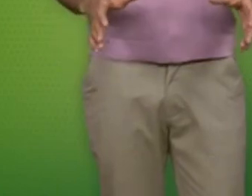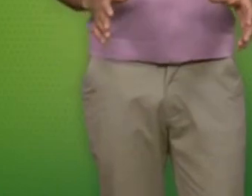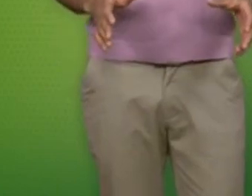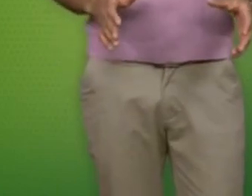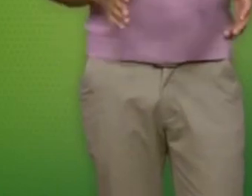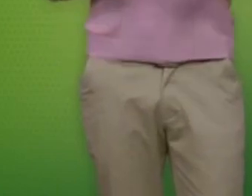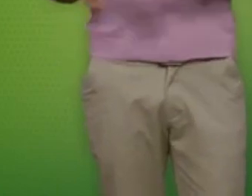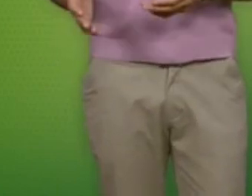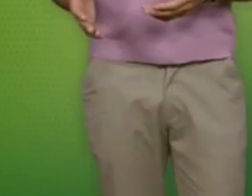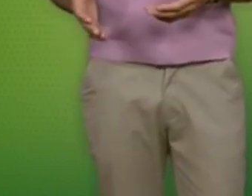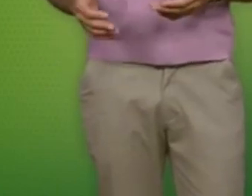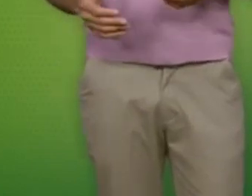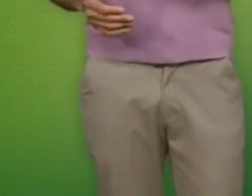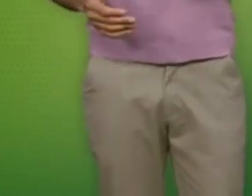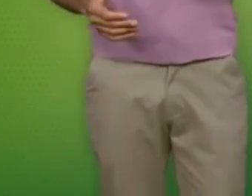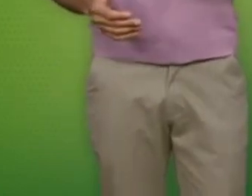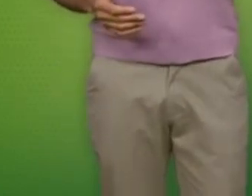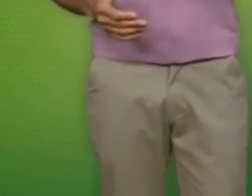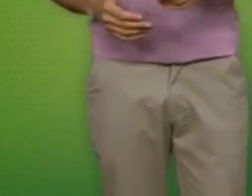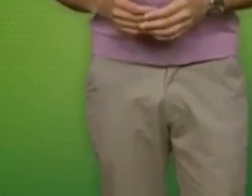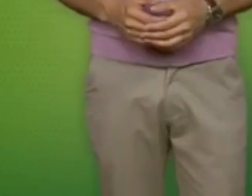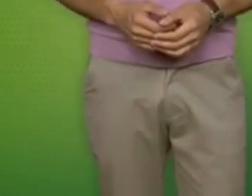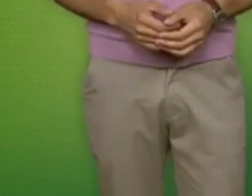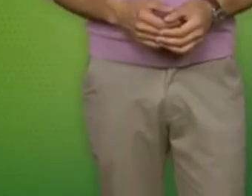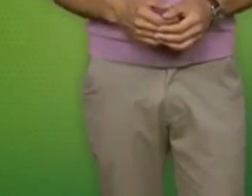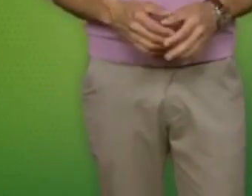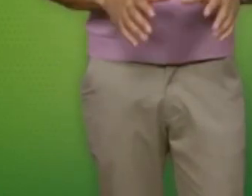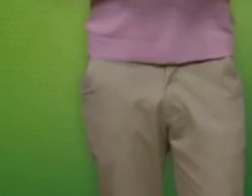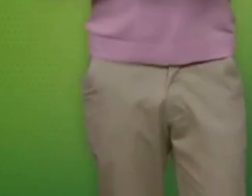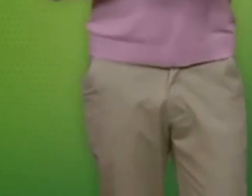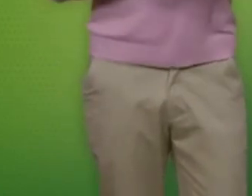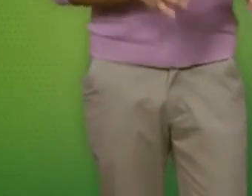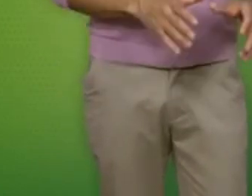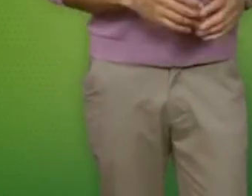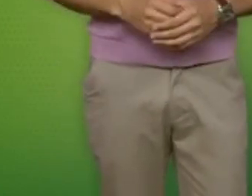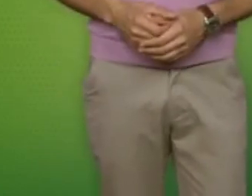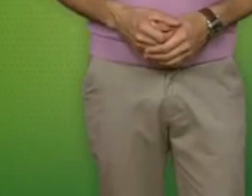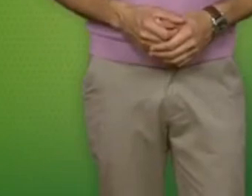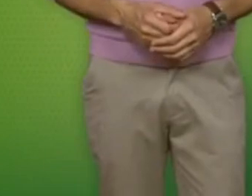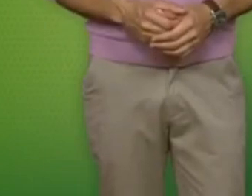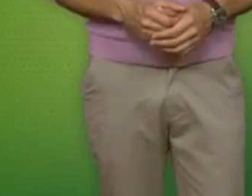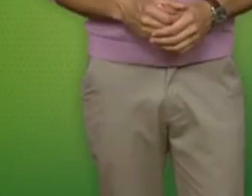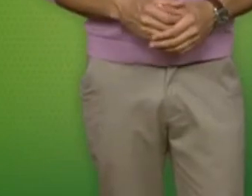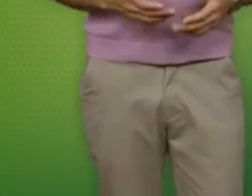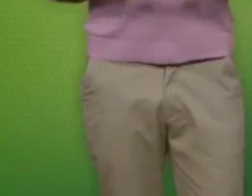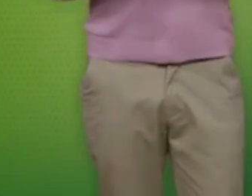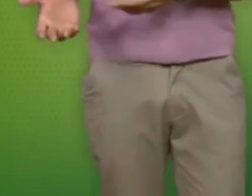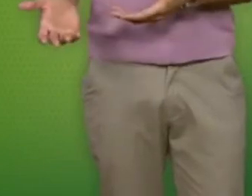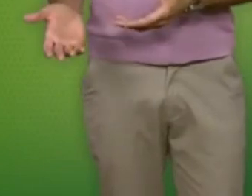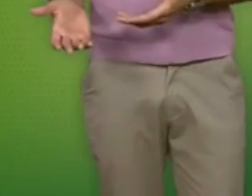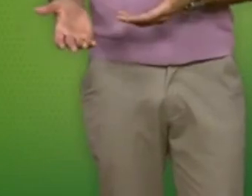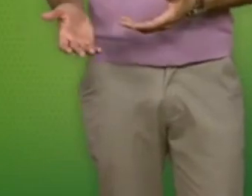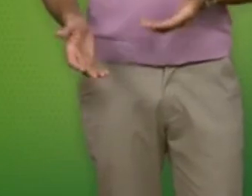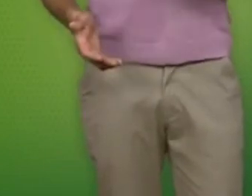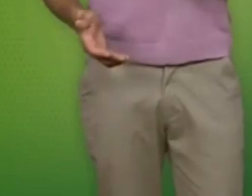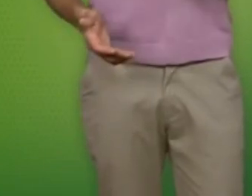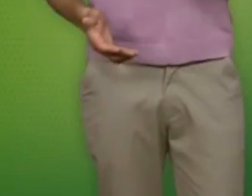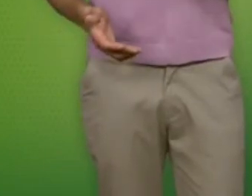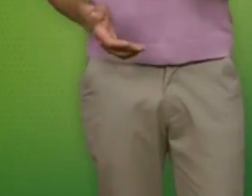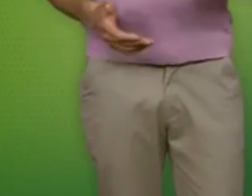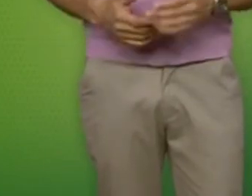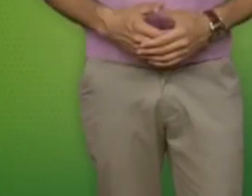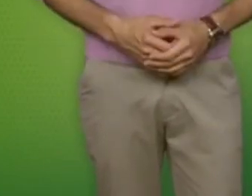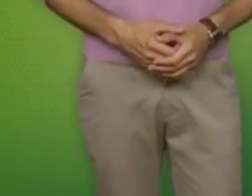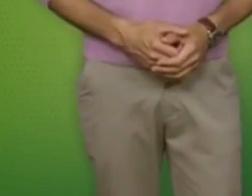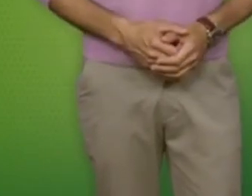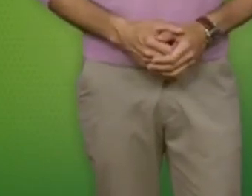você poderá tomar decisões que busquem o desenvolvimento econômico, respeitando as leis ambientais, os recursos naturais e a qualidade